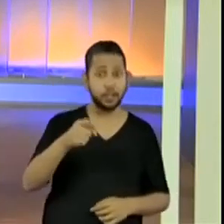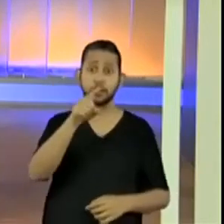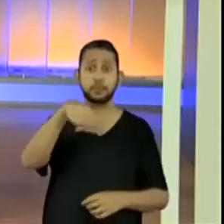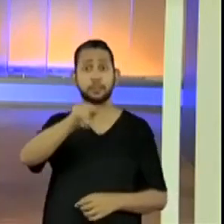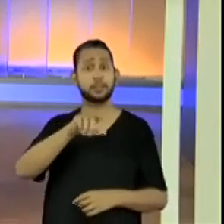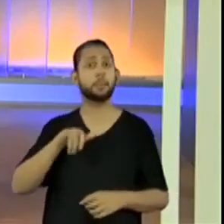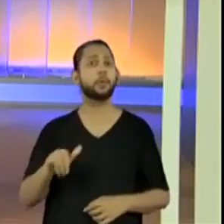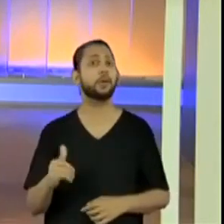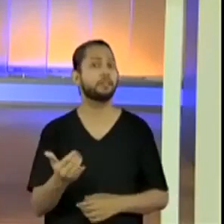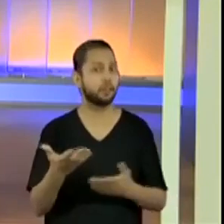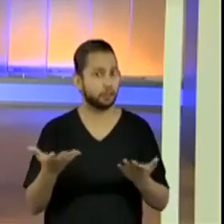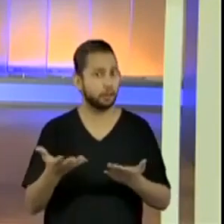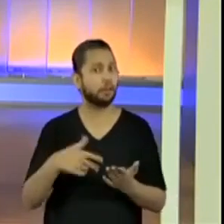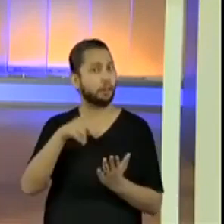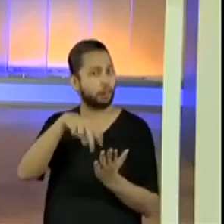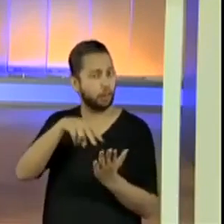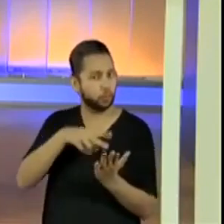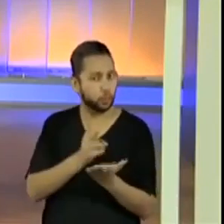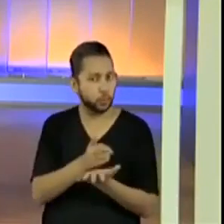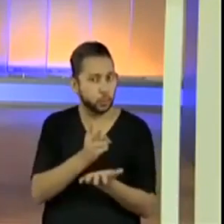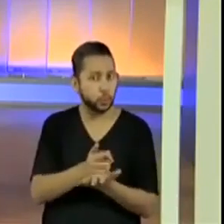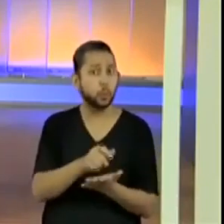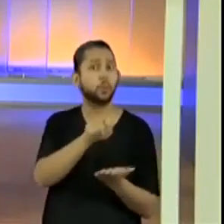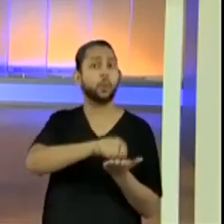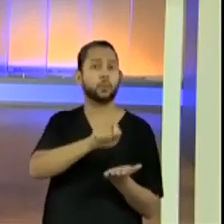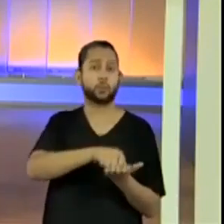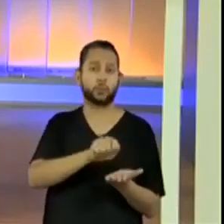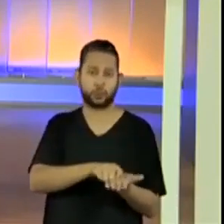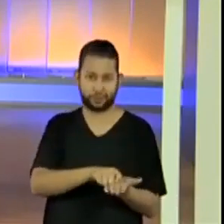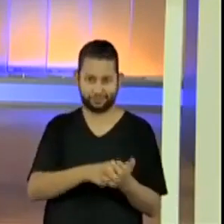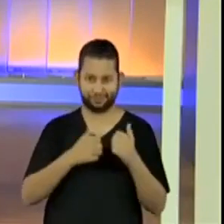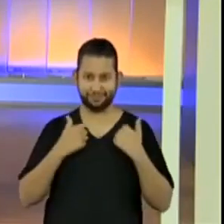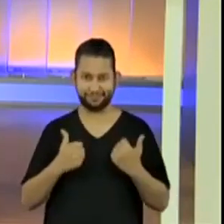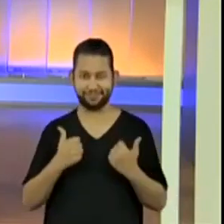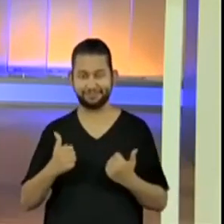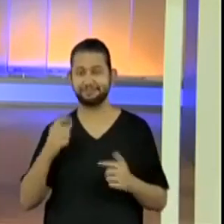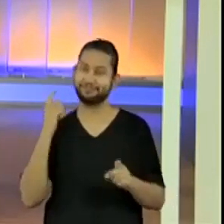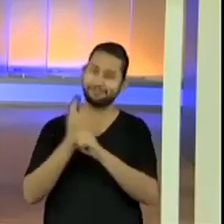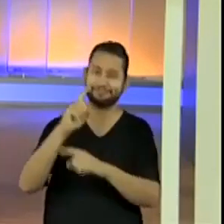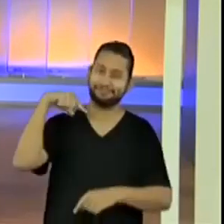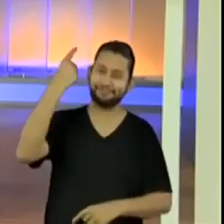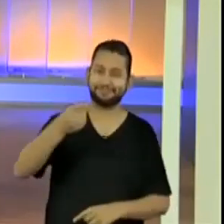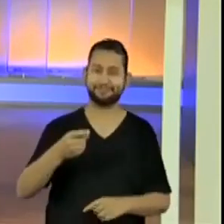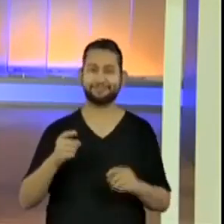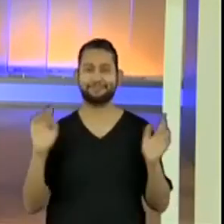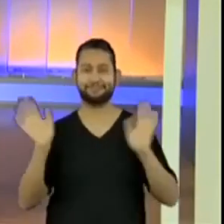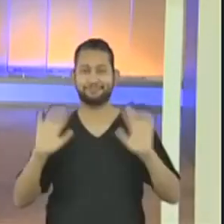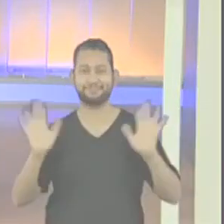Aproveitem o dia para terminar de ler e façam as anotações no seu caderno. Até a próxima!